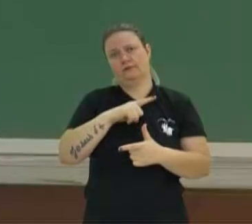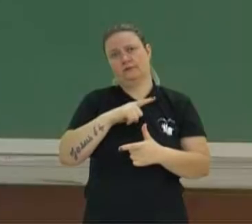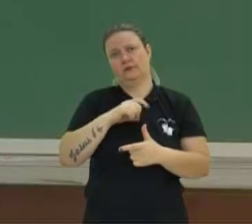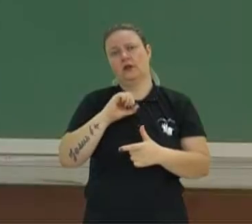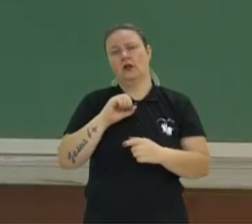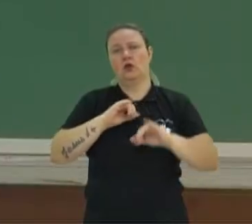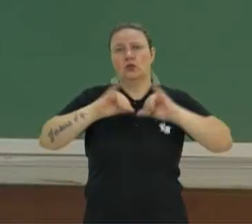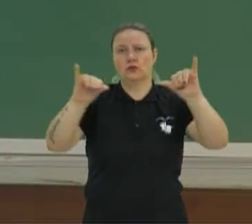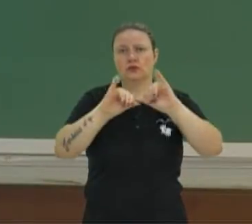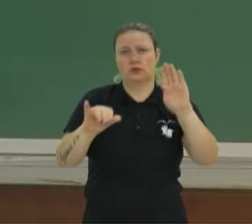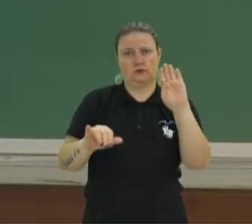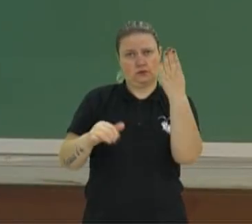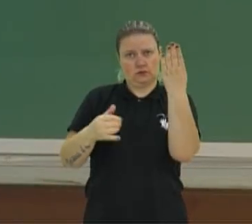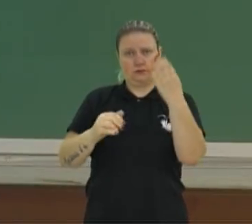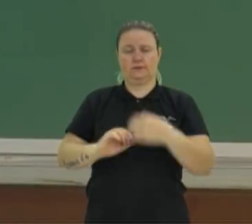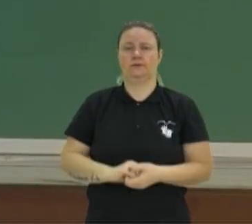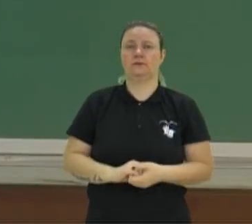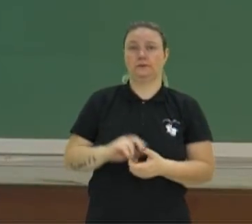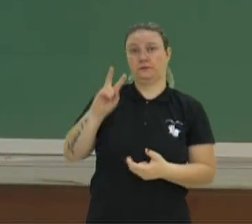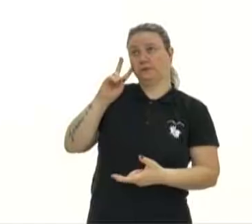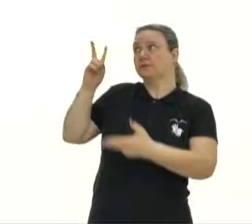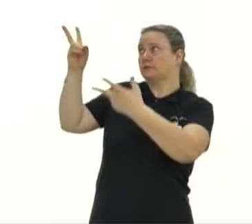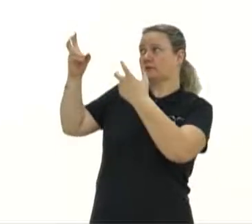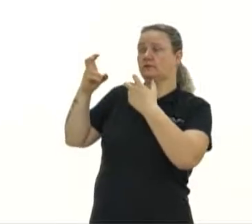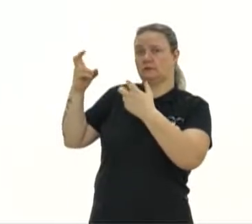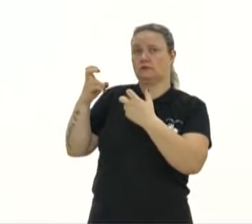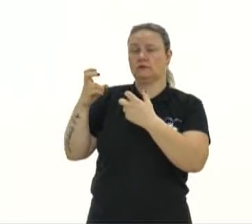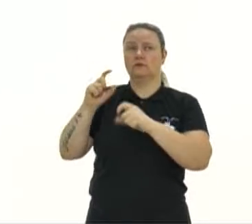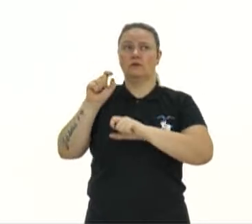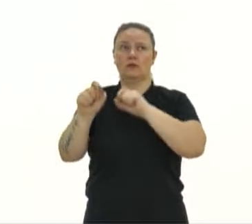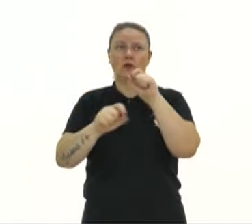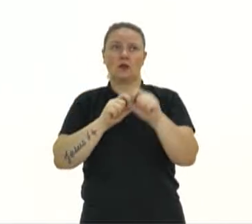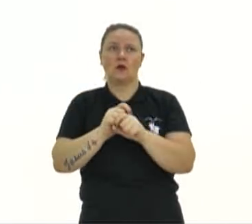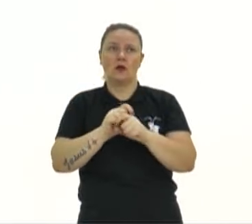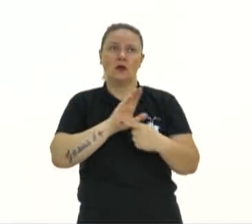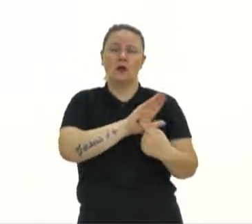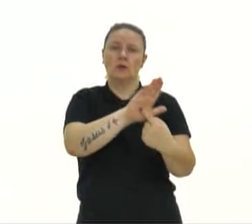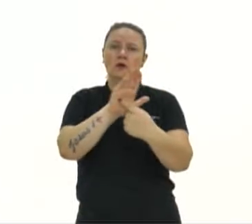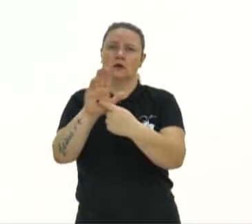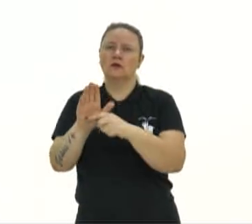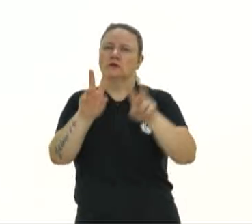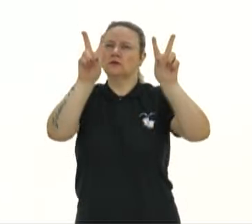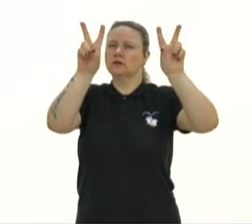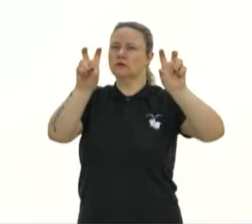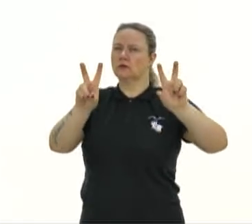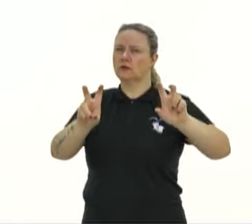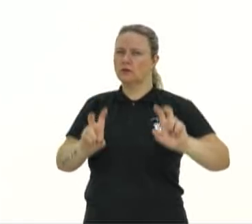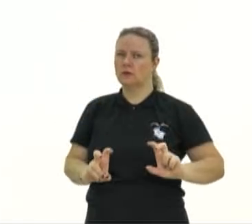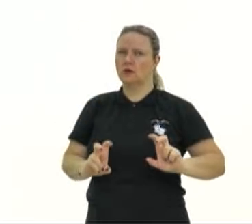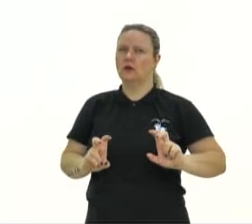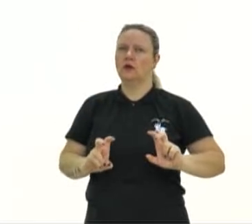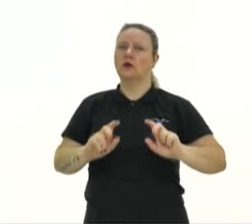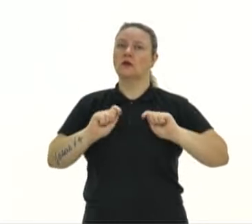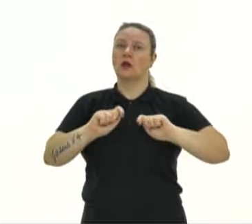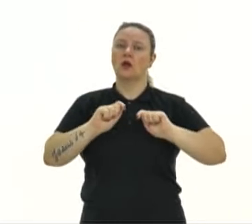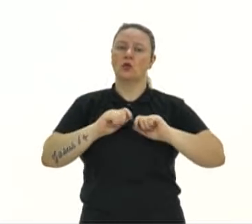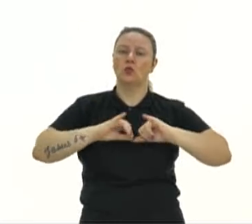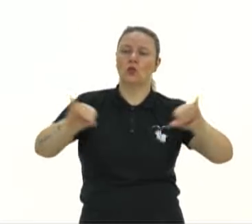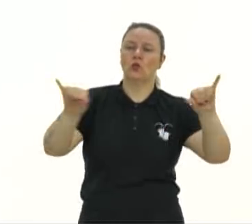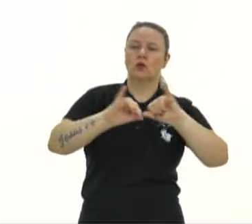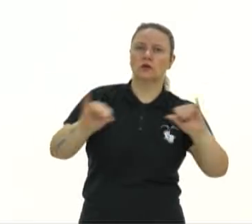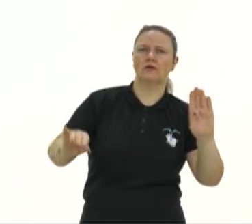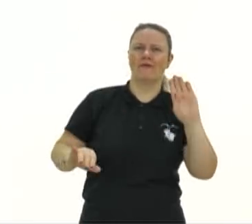A apresentação da temática se dá pelo compartilhamento de notícias falsas, que prejudica a confiança dos veículos